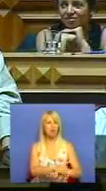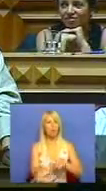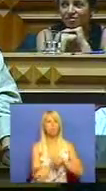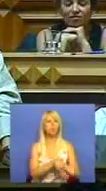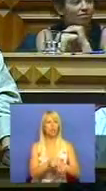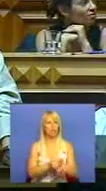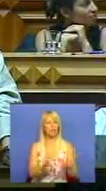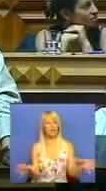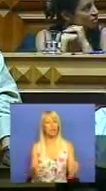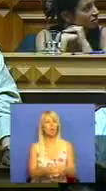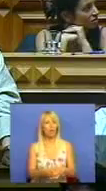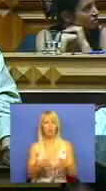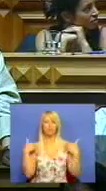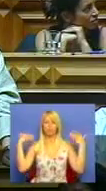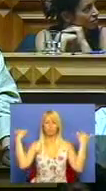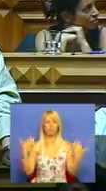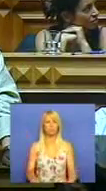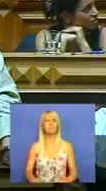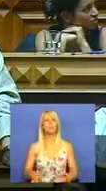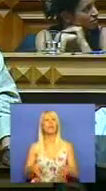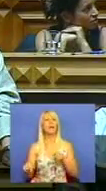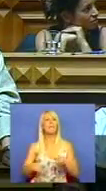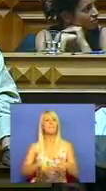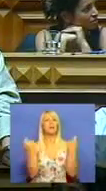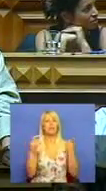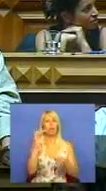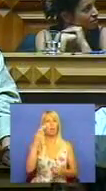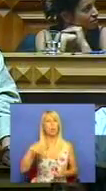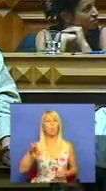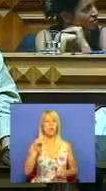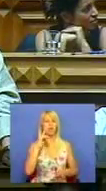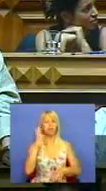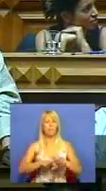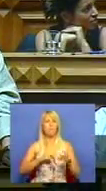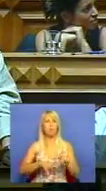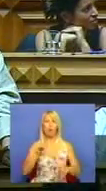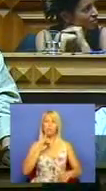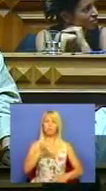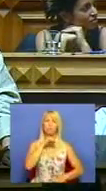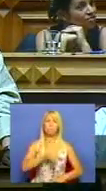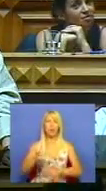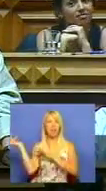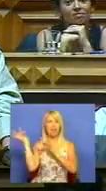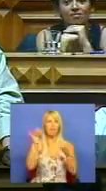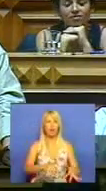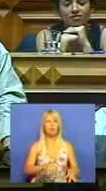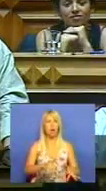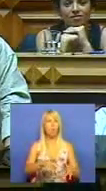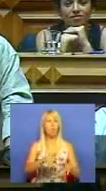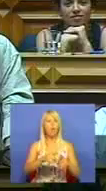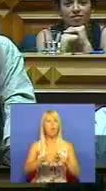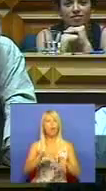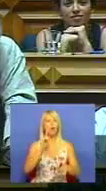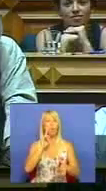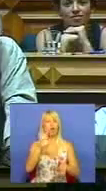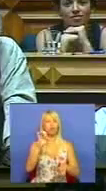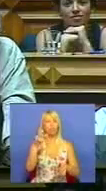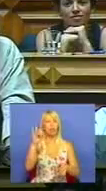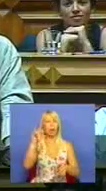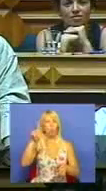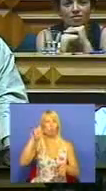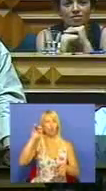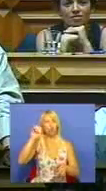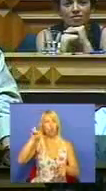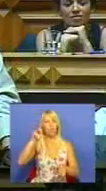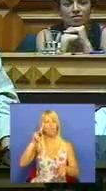e abandonou o Partido Comunista Polaco como protesto contra a invasão na Checoslováquia foi resistente político clandestino